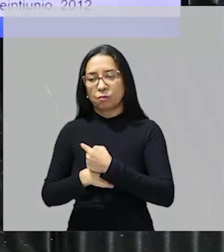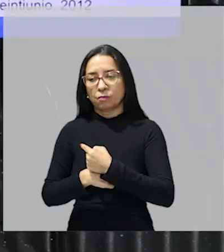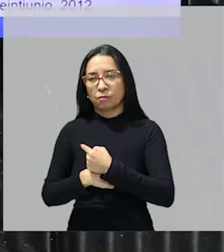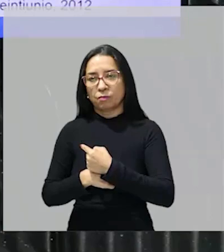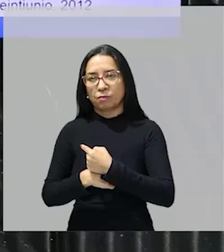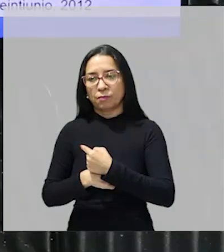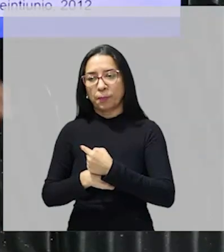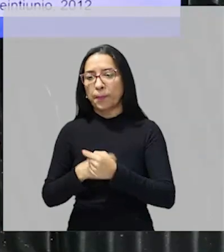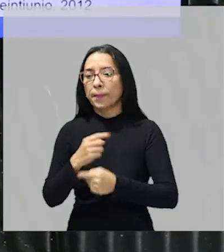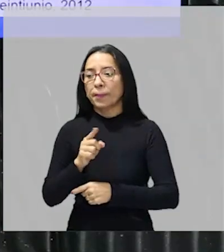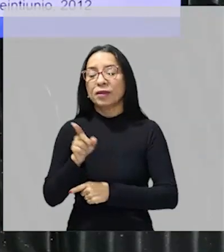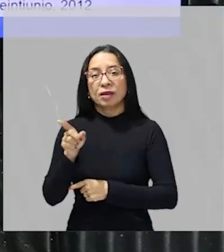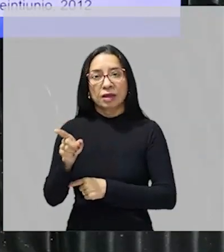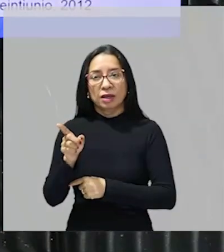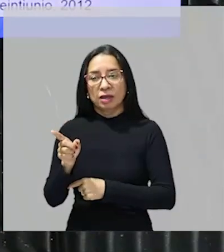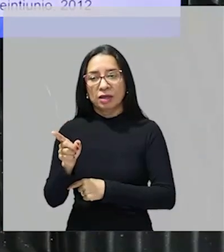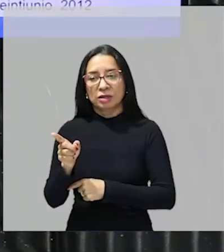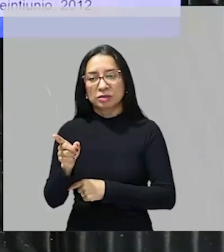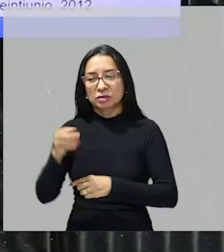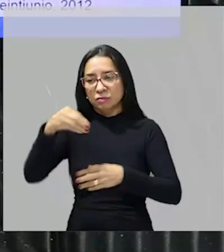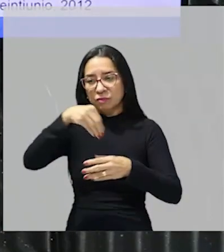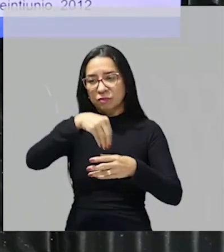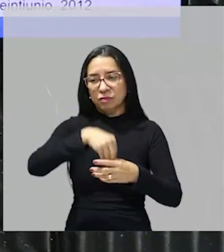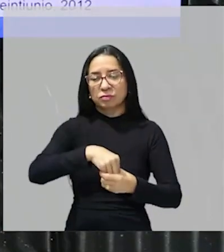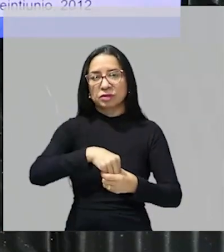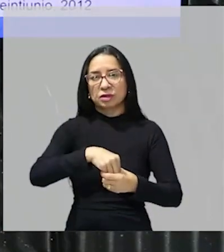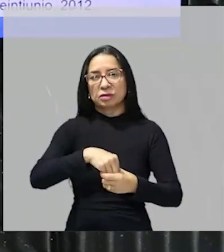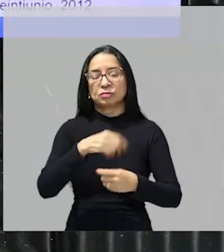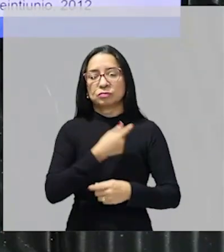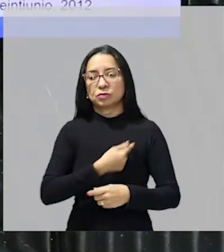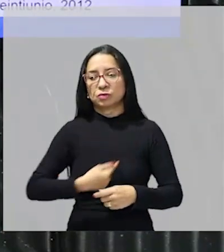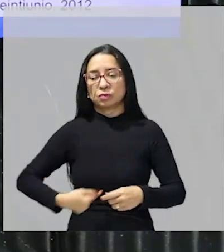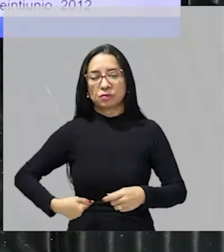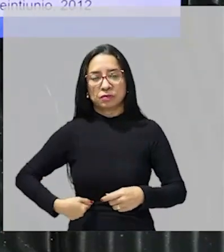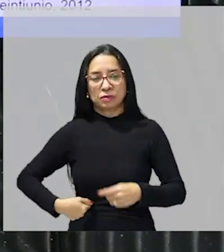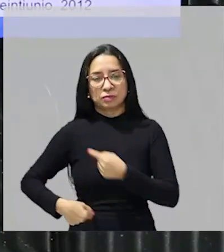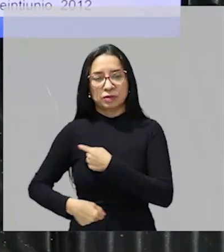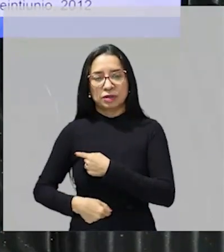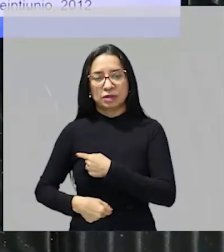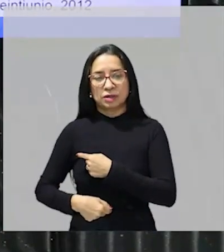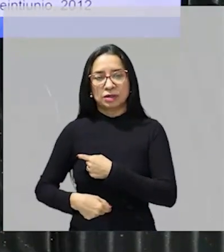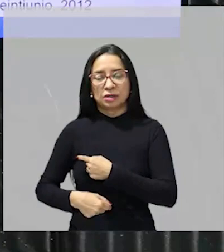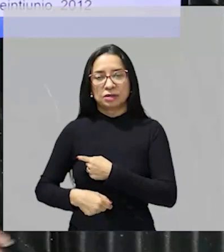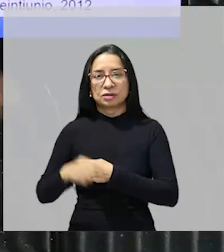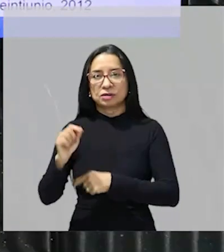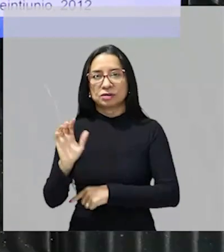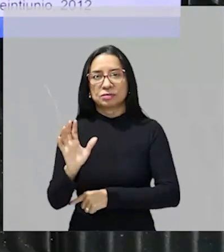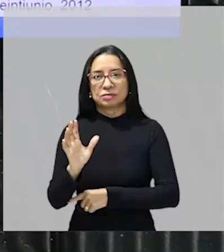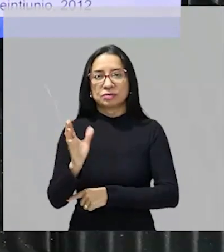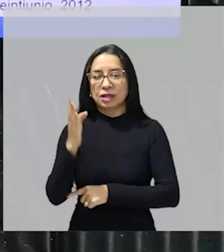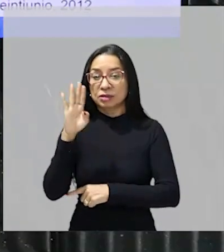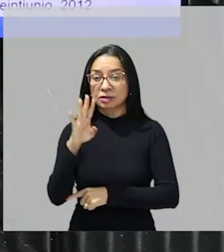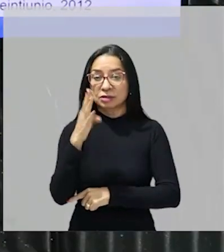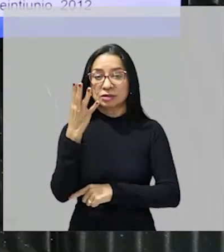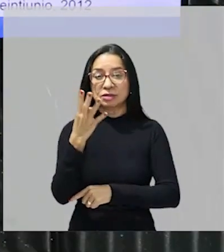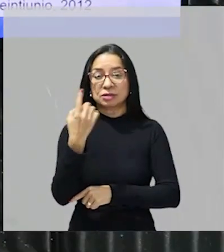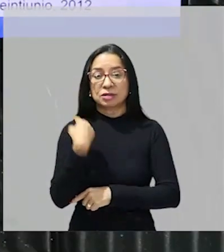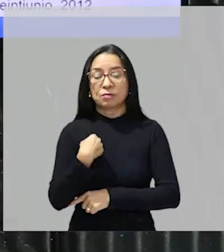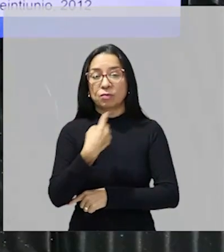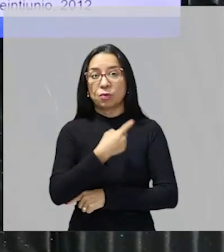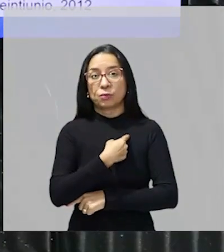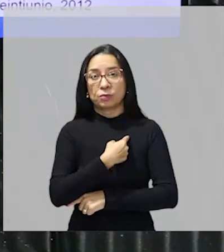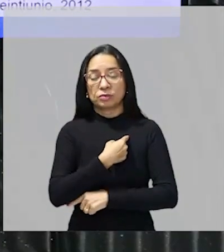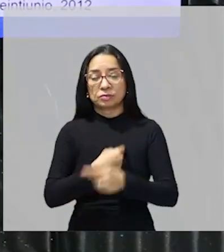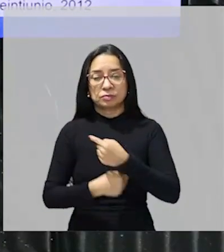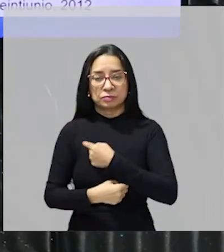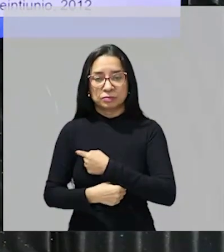Eles não votaram nesse governo, que eles colocam aqui também. Eles tomam decisões por nós, sim, tomam